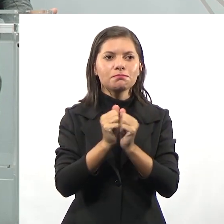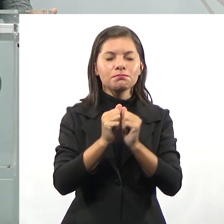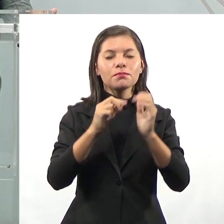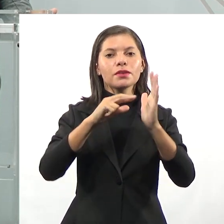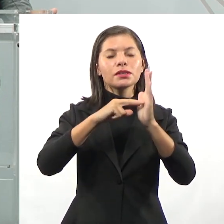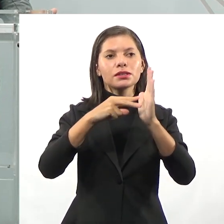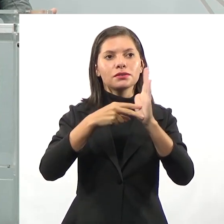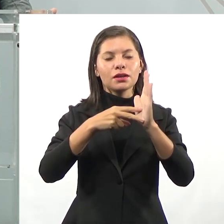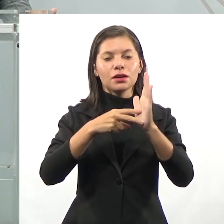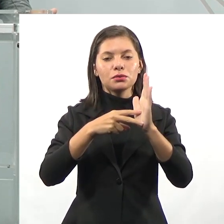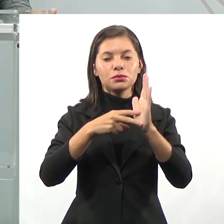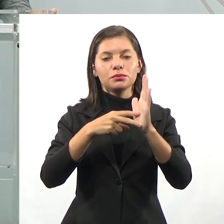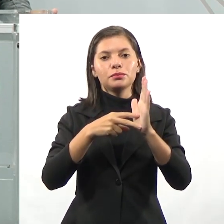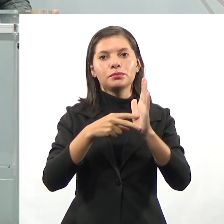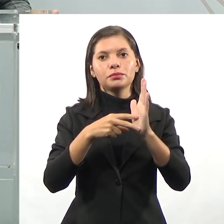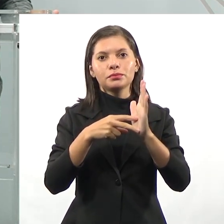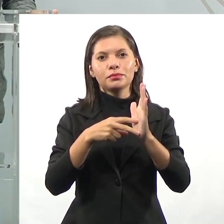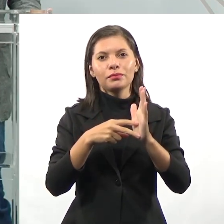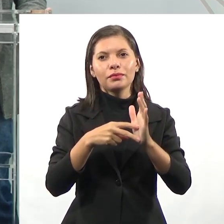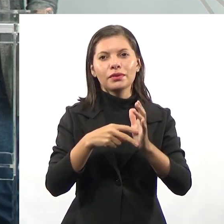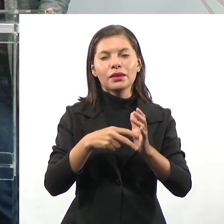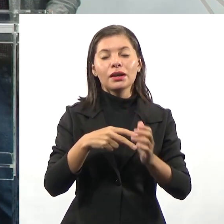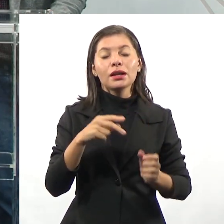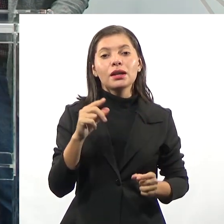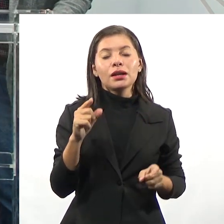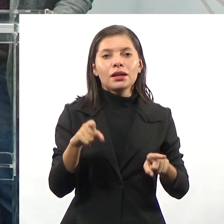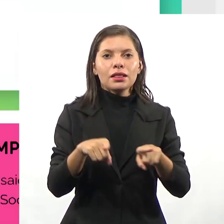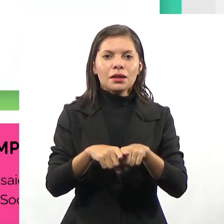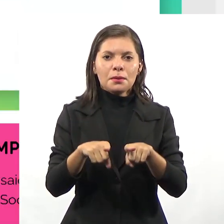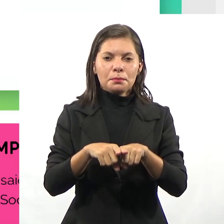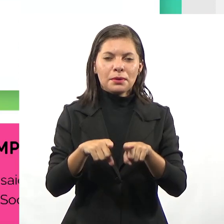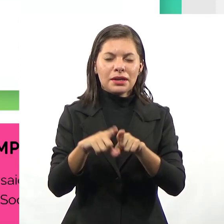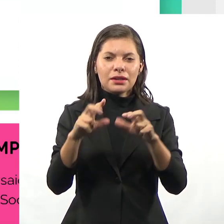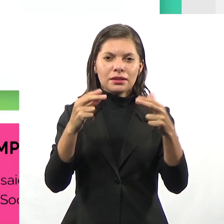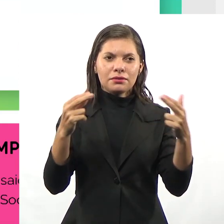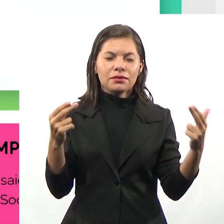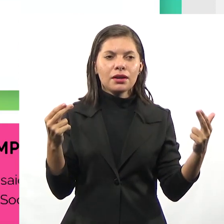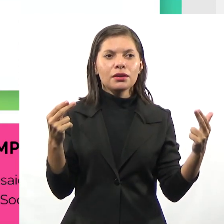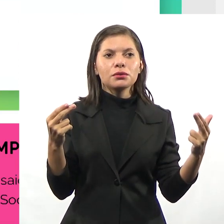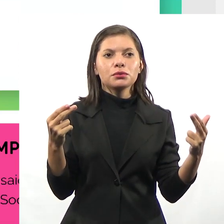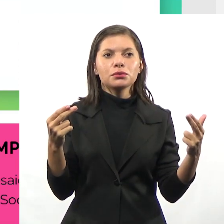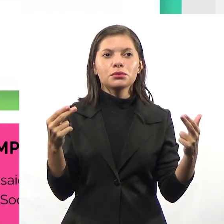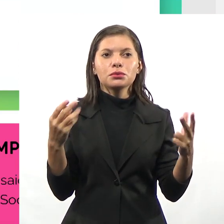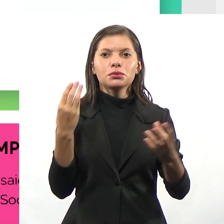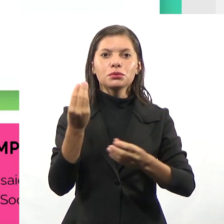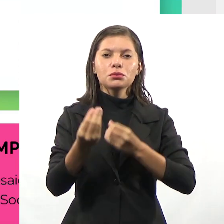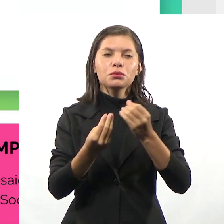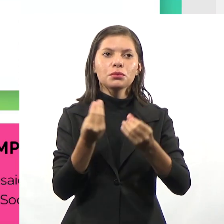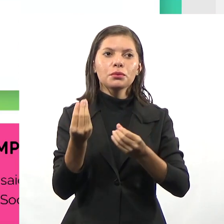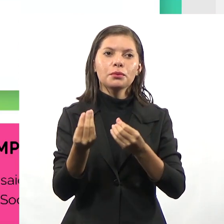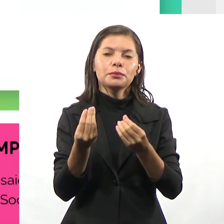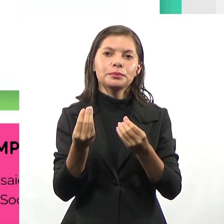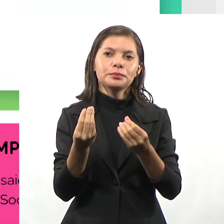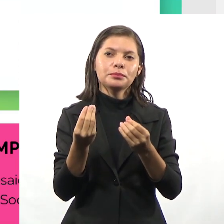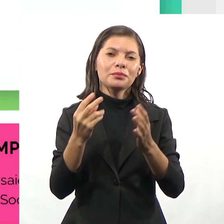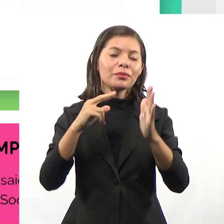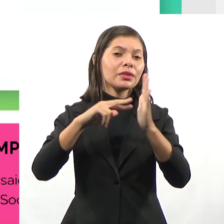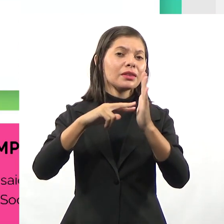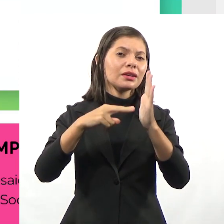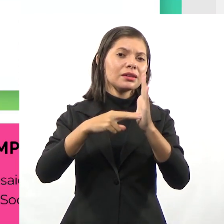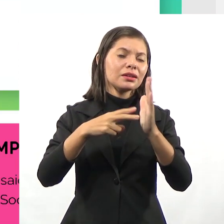próximos com o mesmo significado. Tá? Além disso, eu tenho outros operadores, por exemplo,